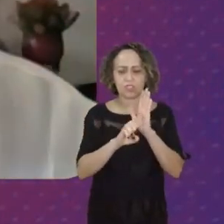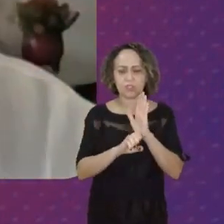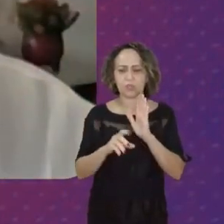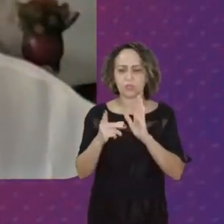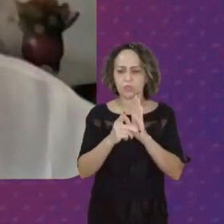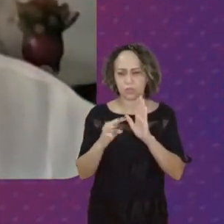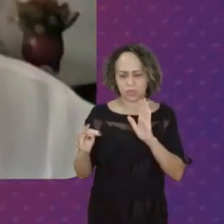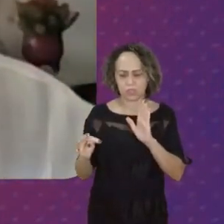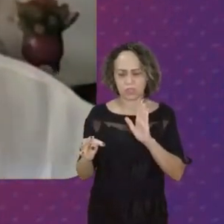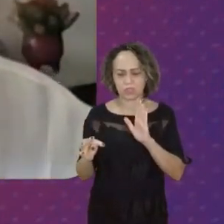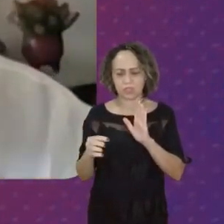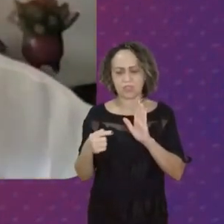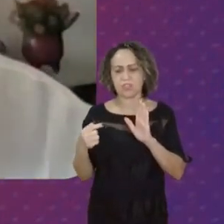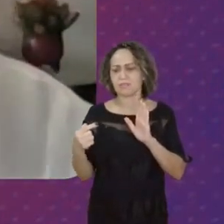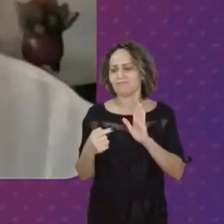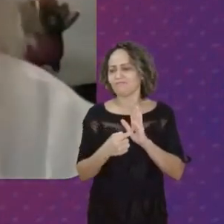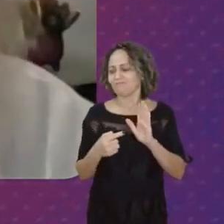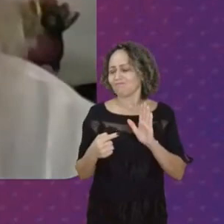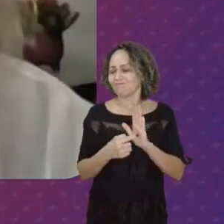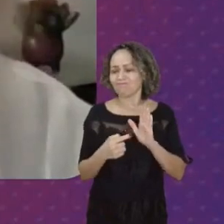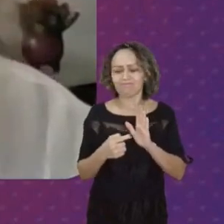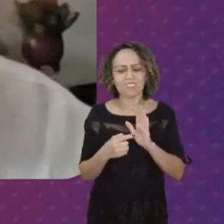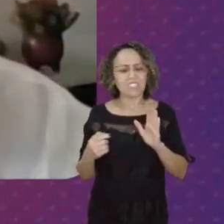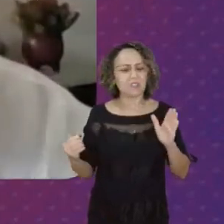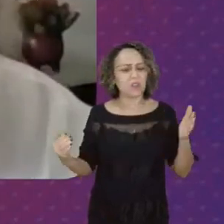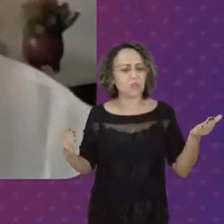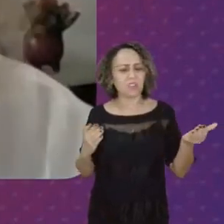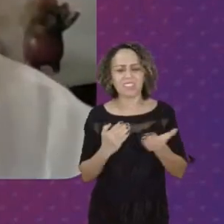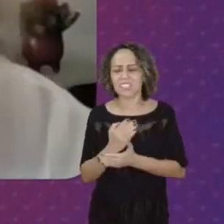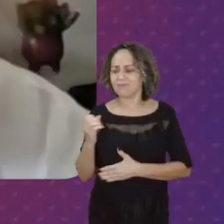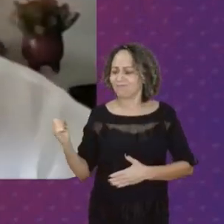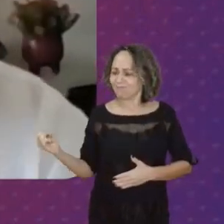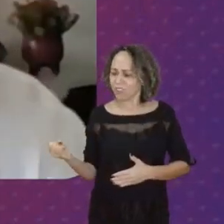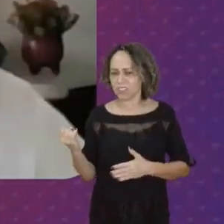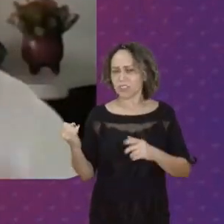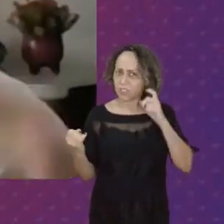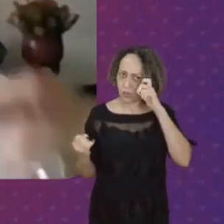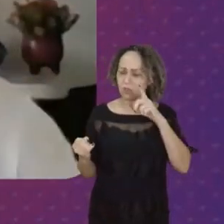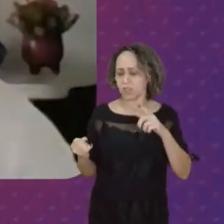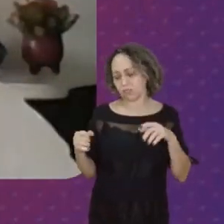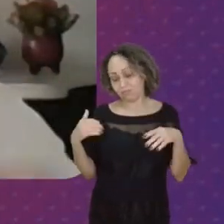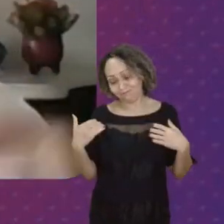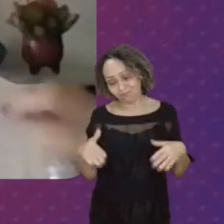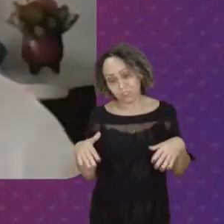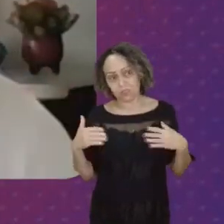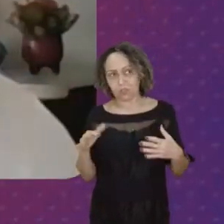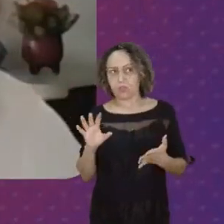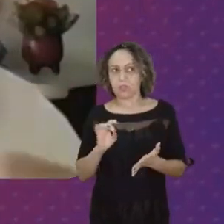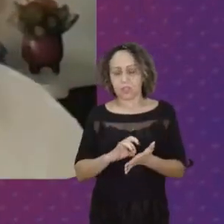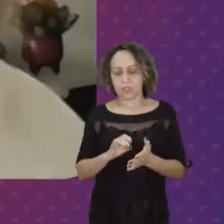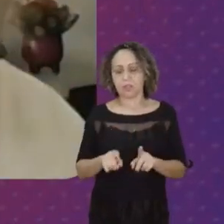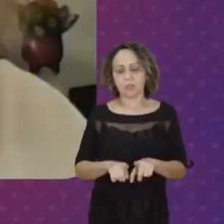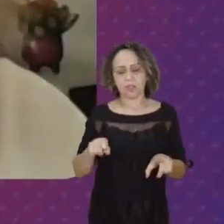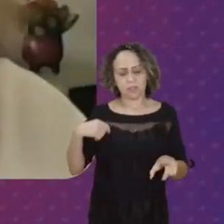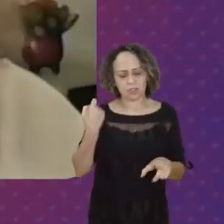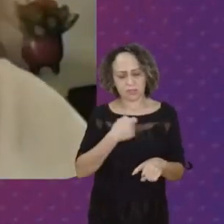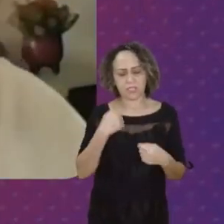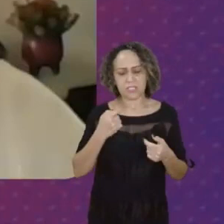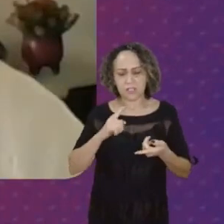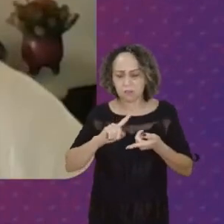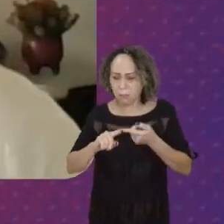Essa foi uma das votações mais importantes, difíceis, porque tivemos que fazer muitas